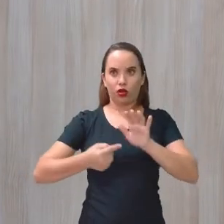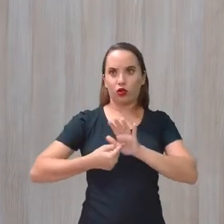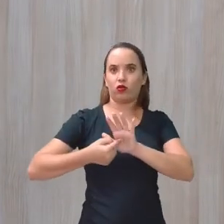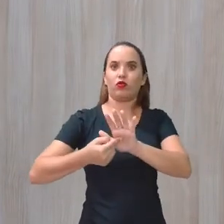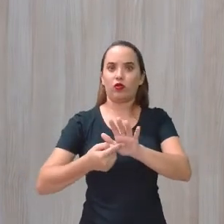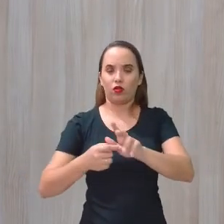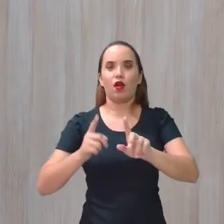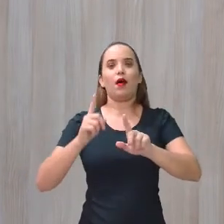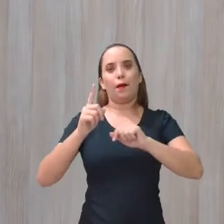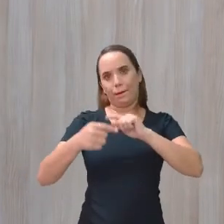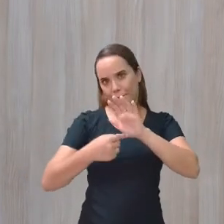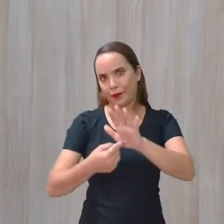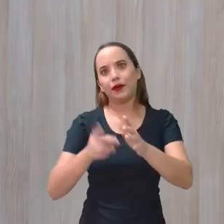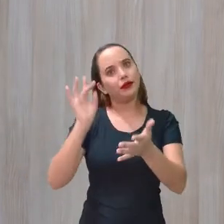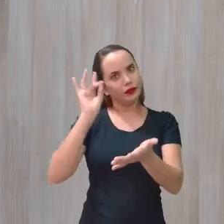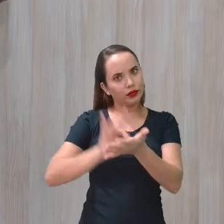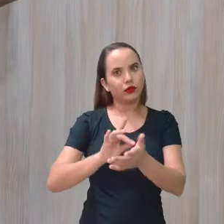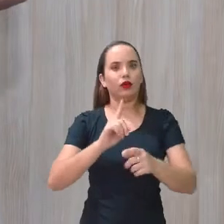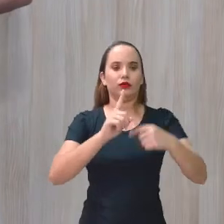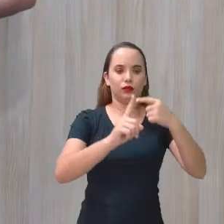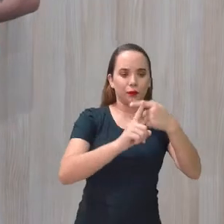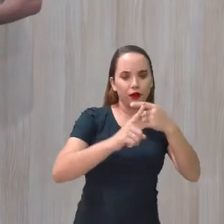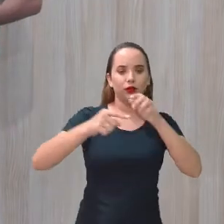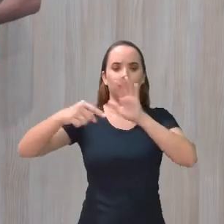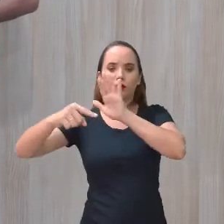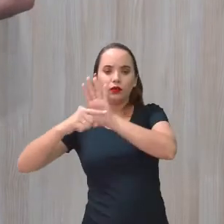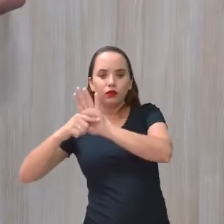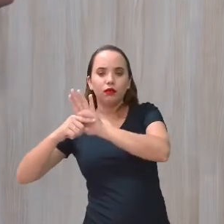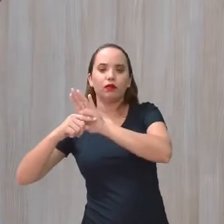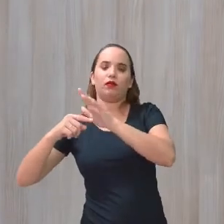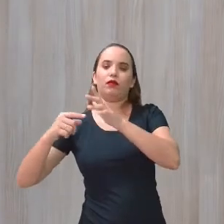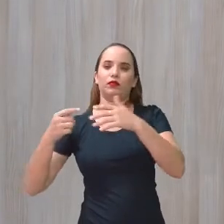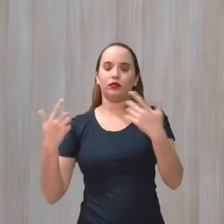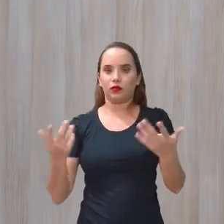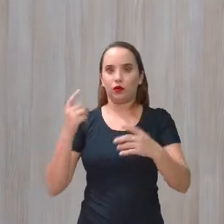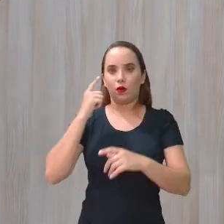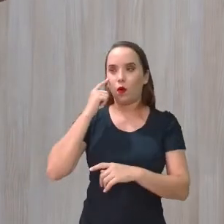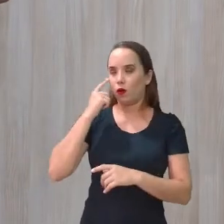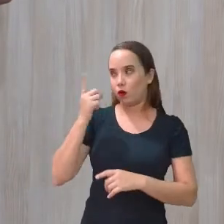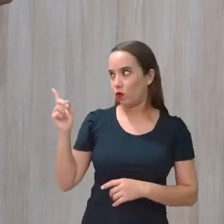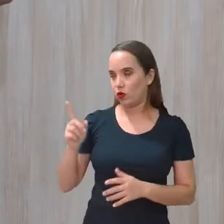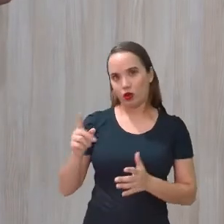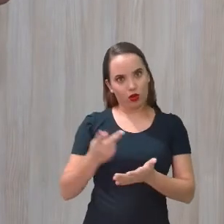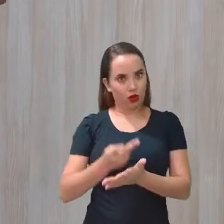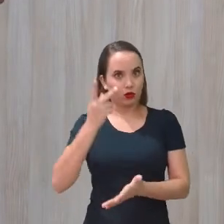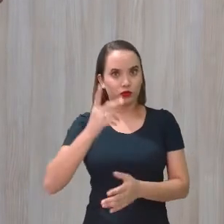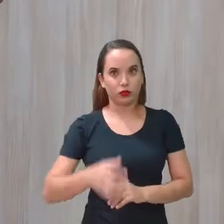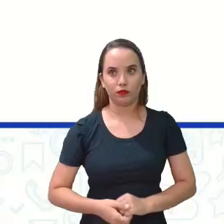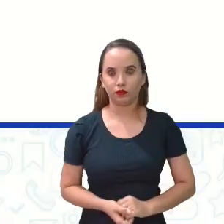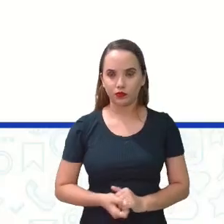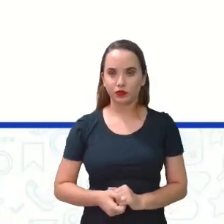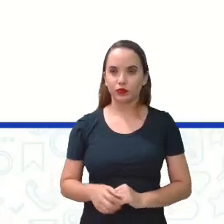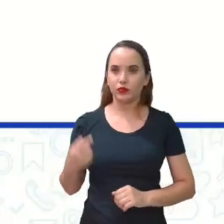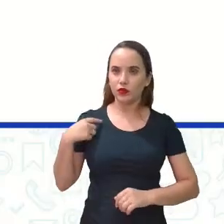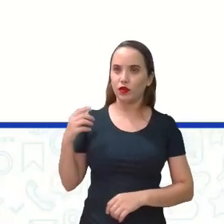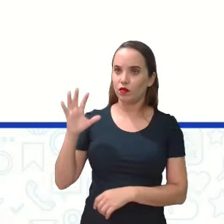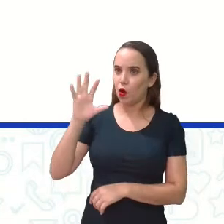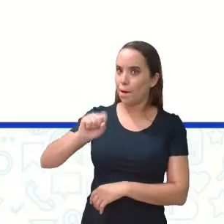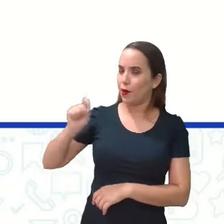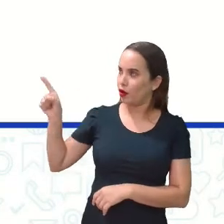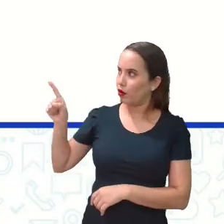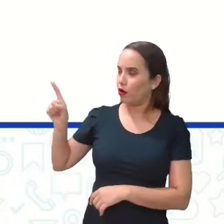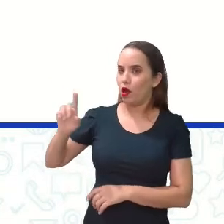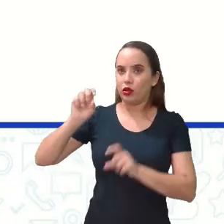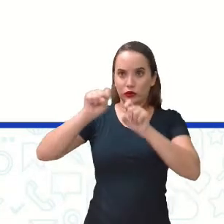de um lado, subtrair do outro. Mas olha o que é que acontece, Carol. O que acontece é o seguinte. Eu pego essa equação e eu observo. Quando eu